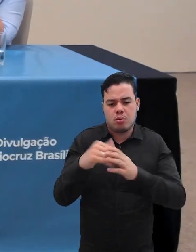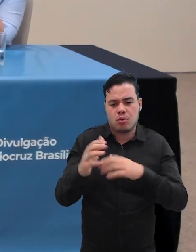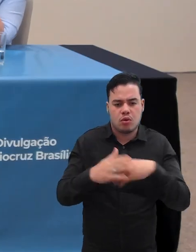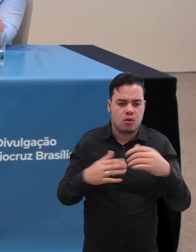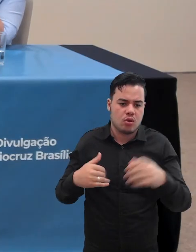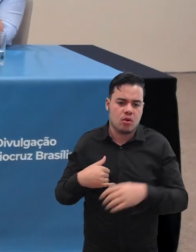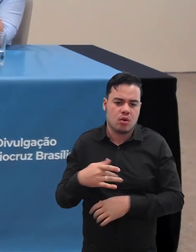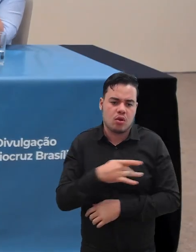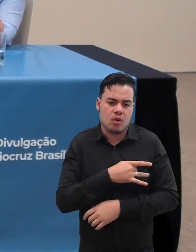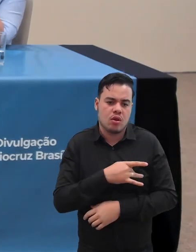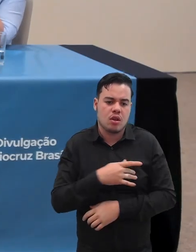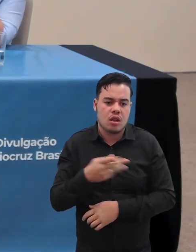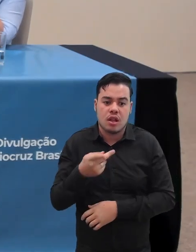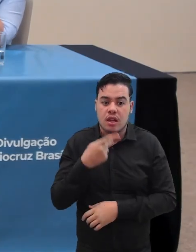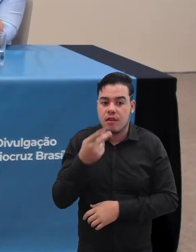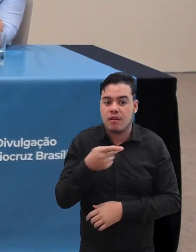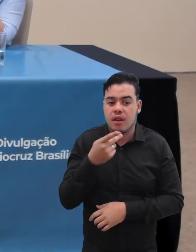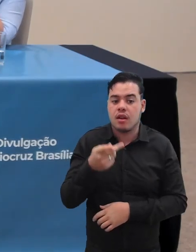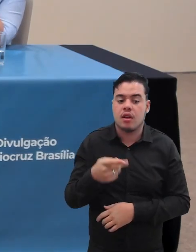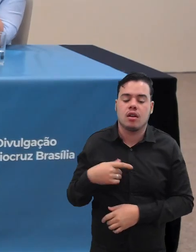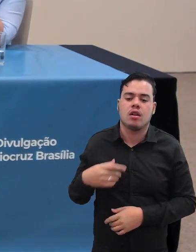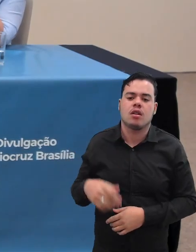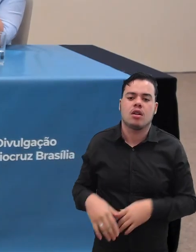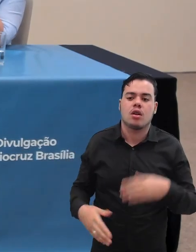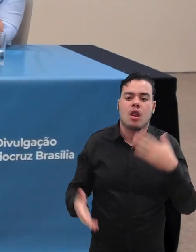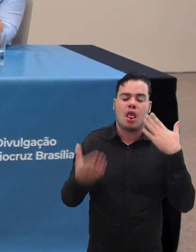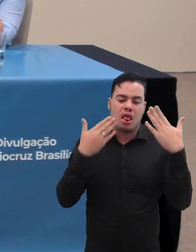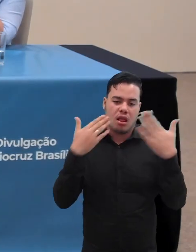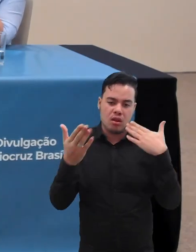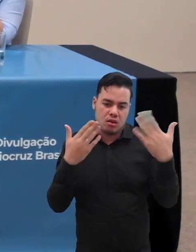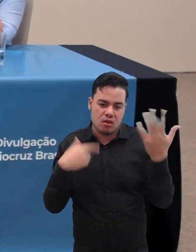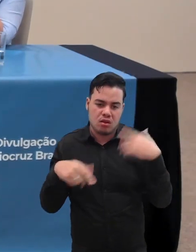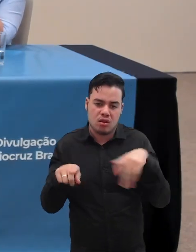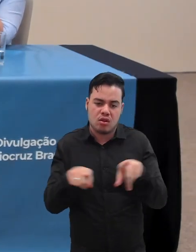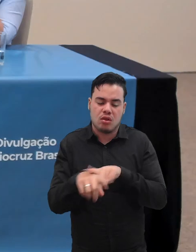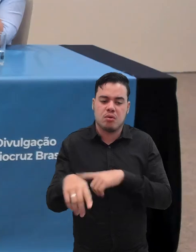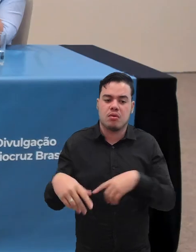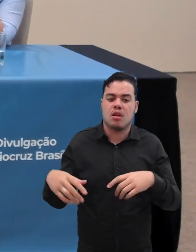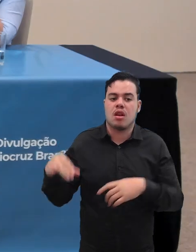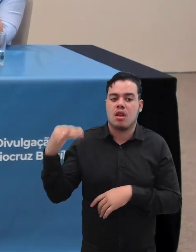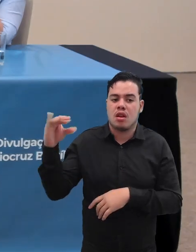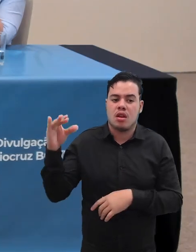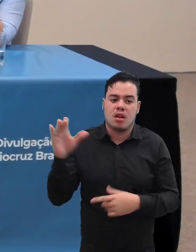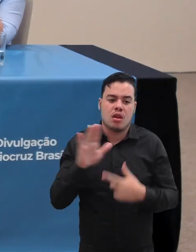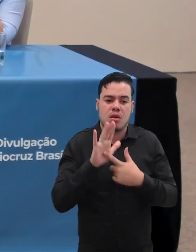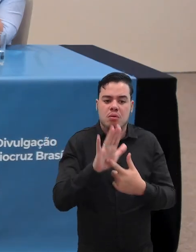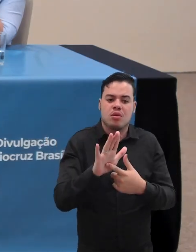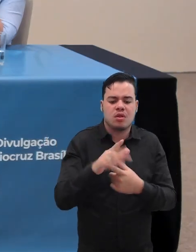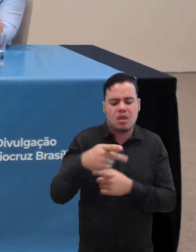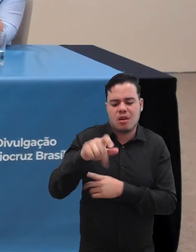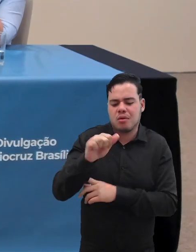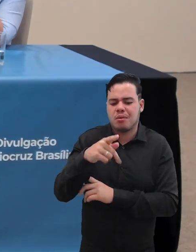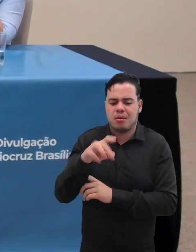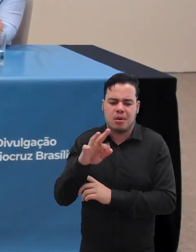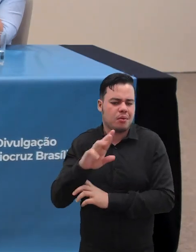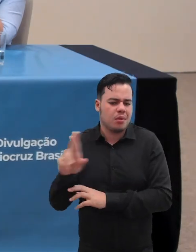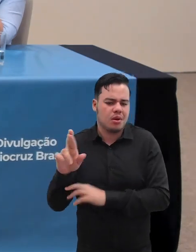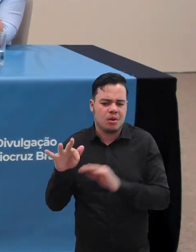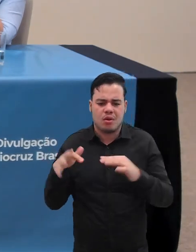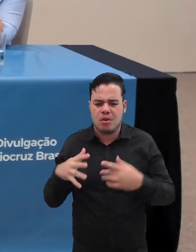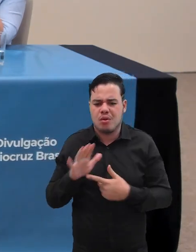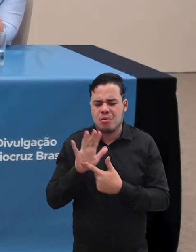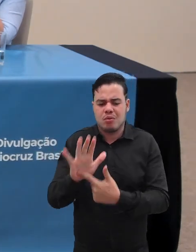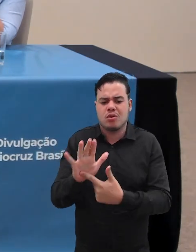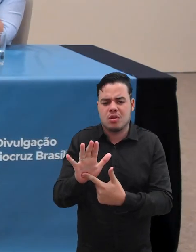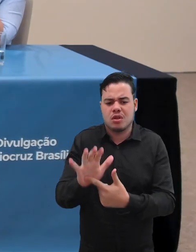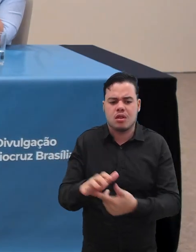social falando de pseudociência e angariando muita gente ao redor e mostrando o paper, né? Mostrando o paper,